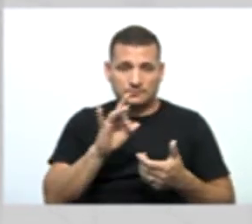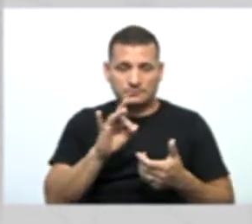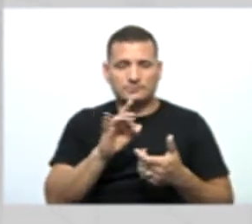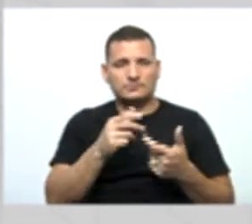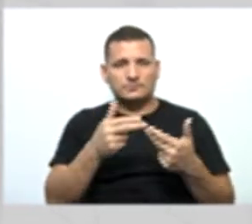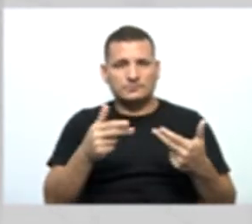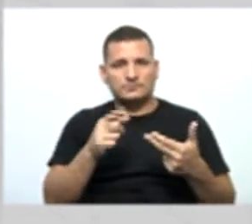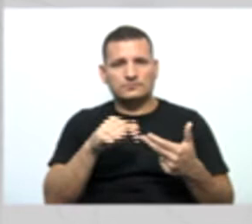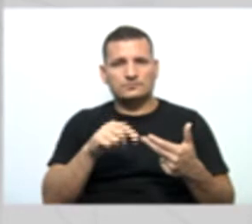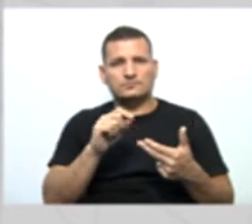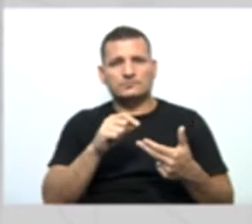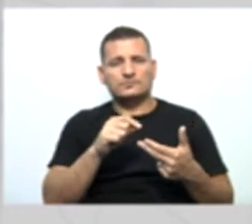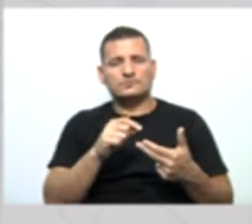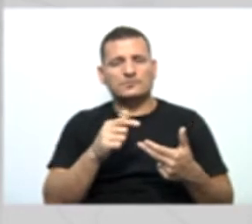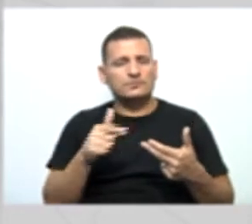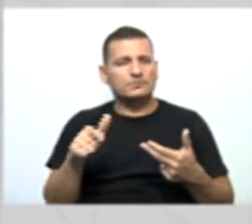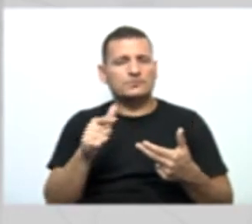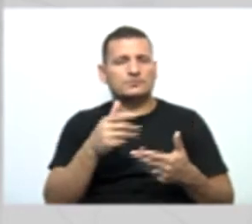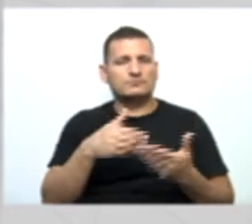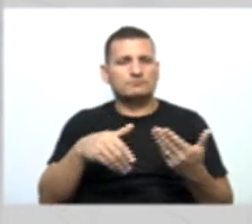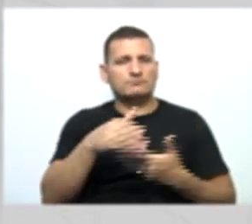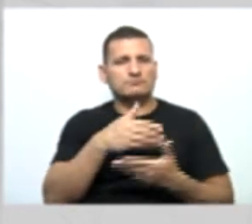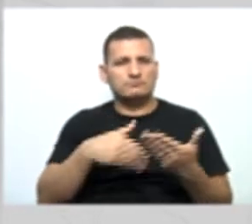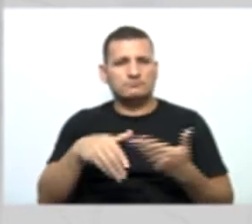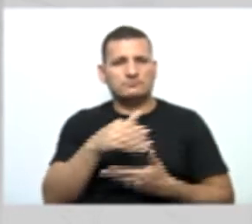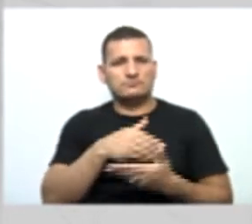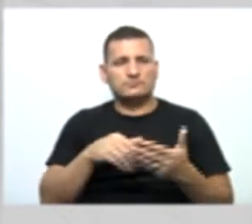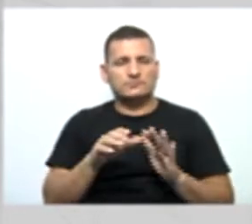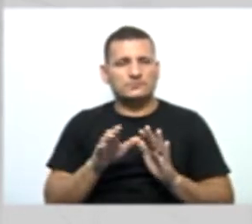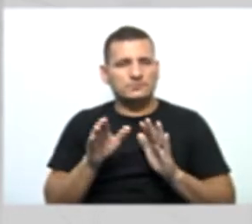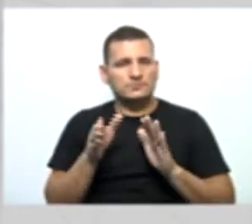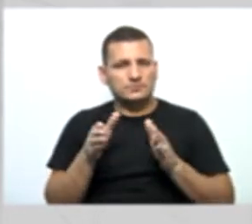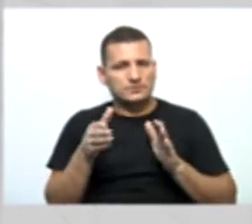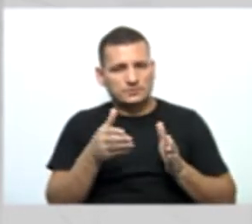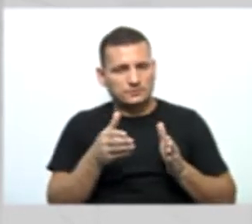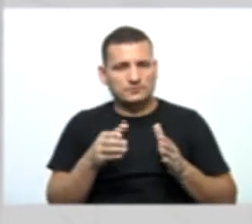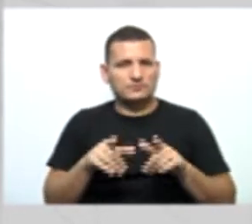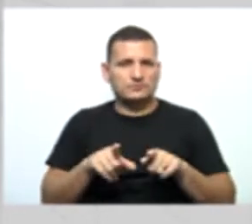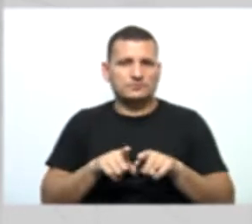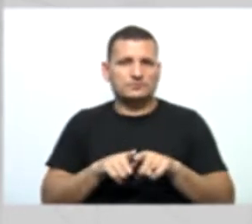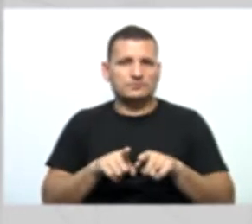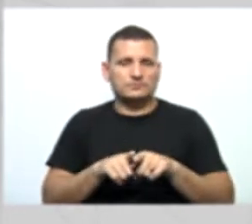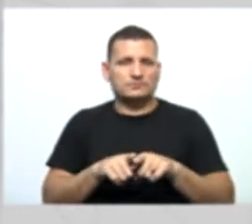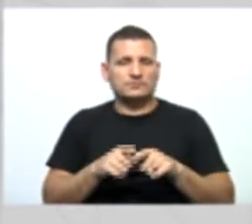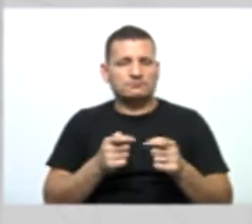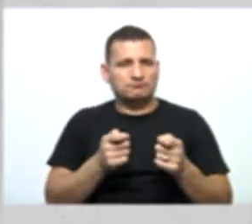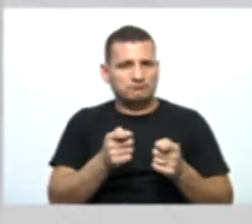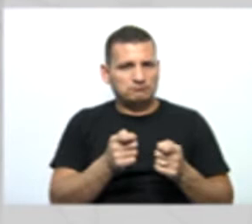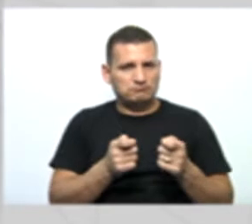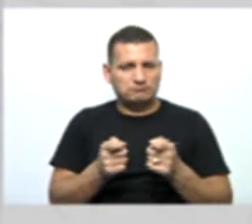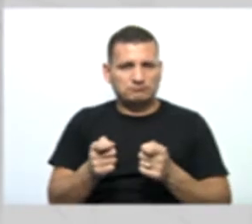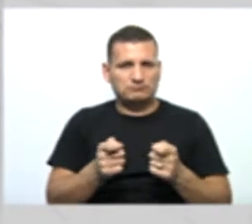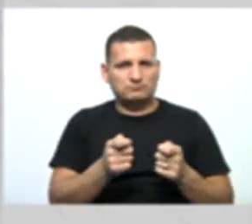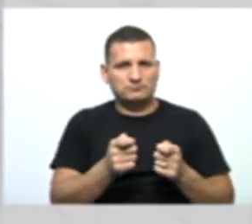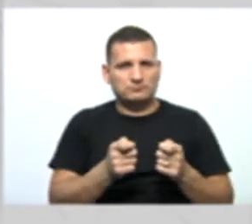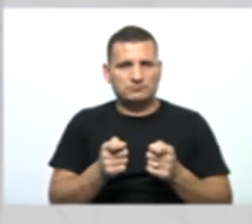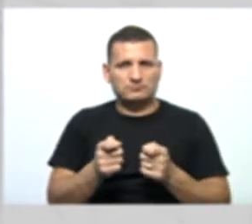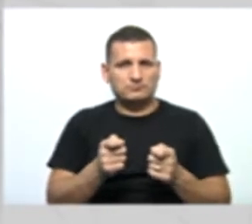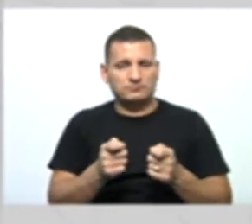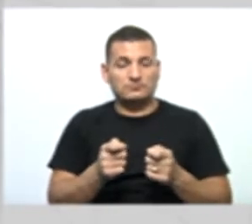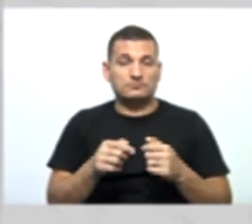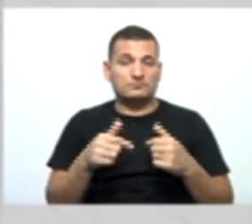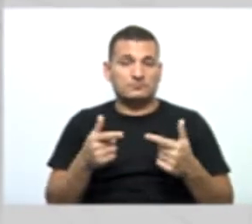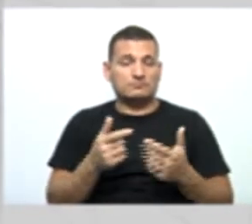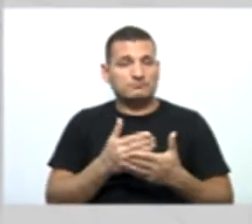programa interagindo com as outras partes de maneira específica e totalmente controlada. Então, a partir